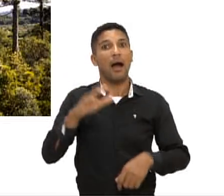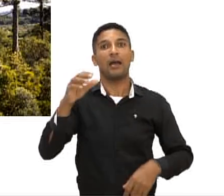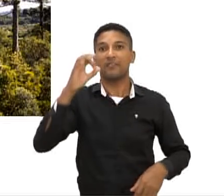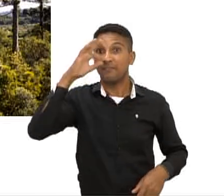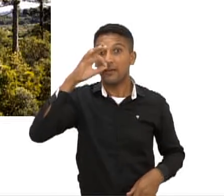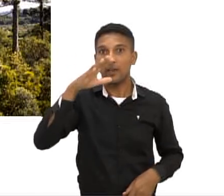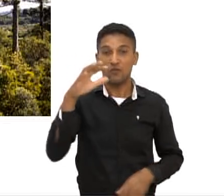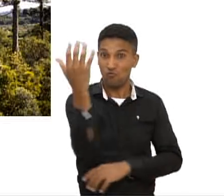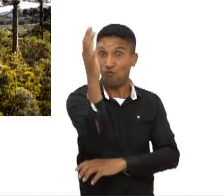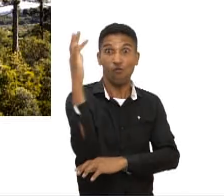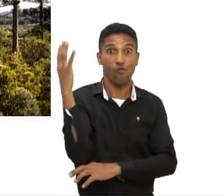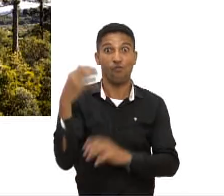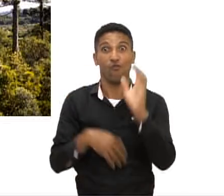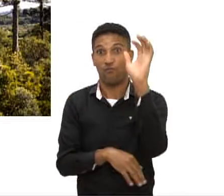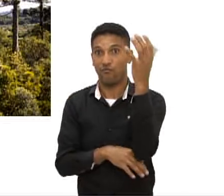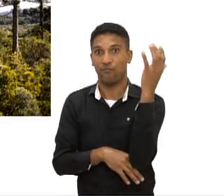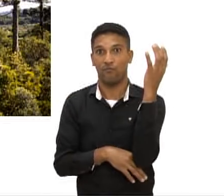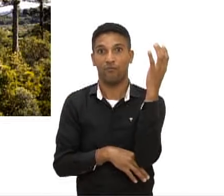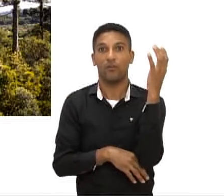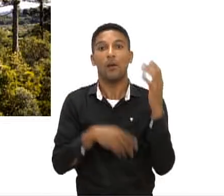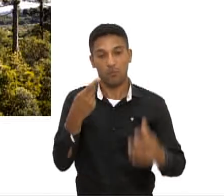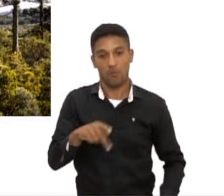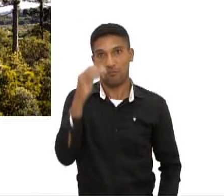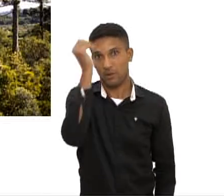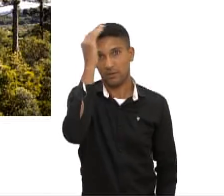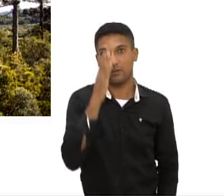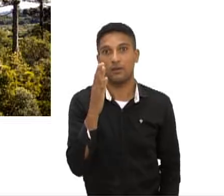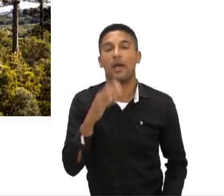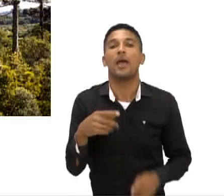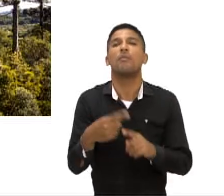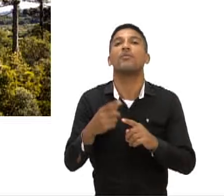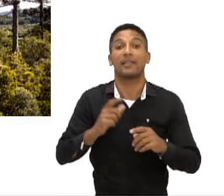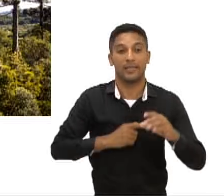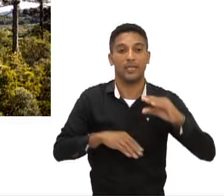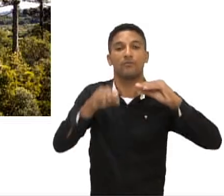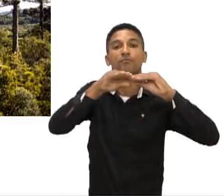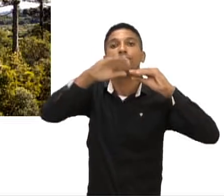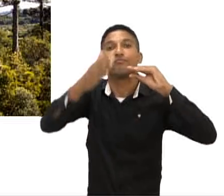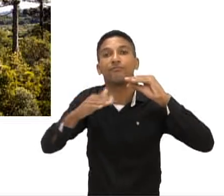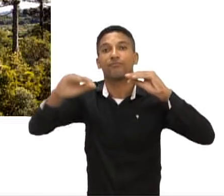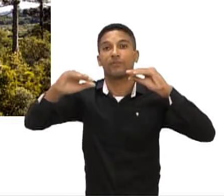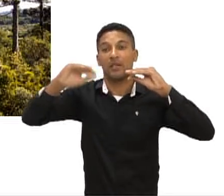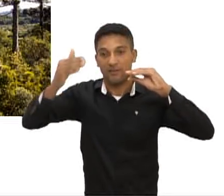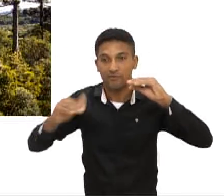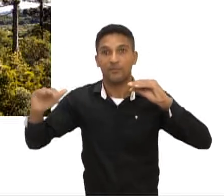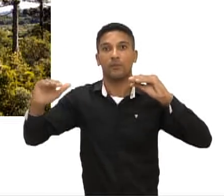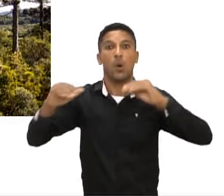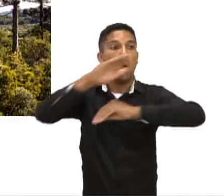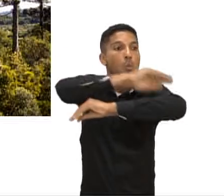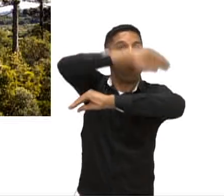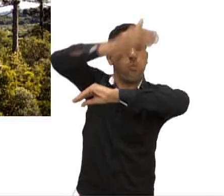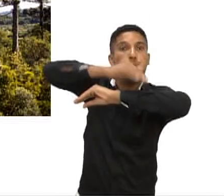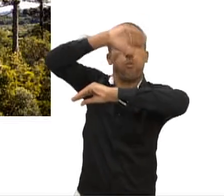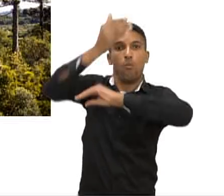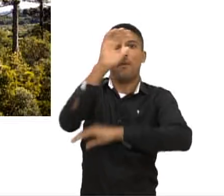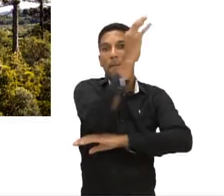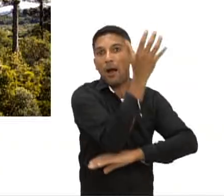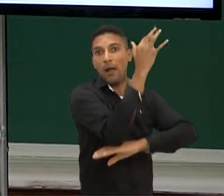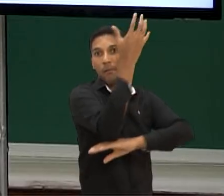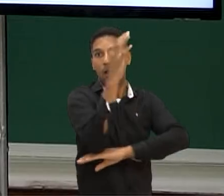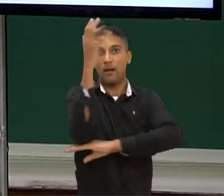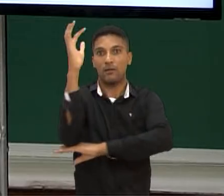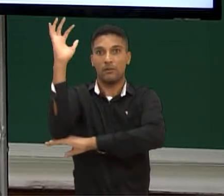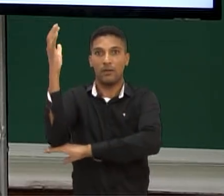nosso país. Importantes matas brasileiras também sofrem com a ação humana e quase desapareceram. Qual que nós